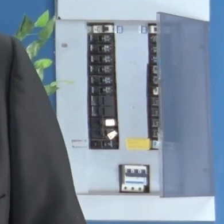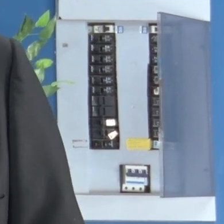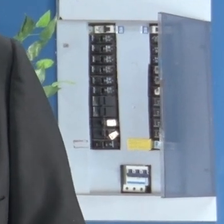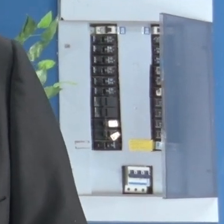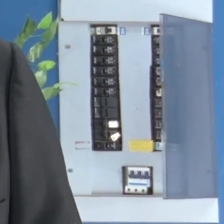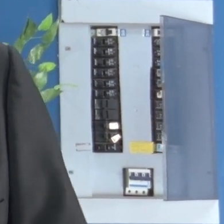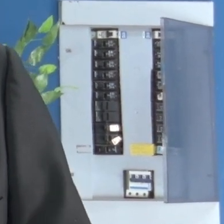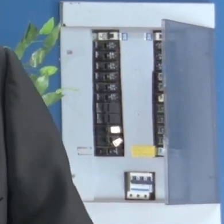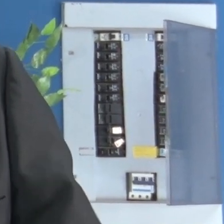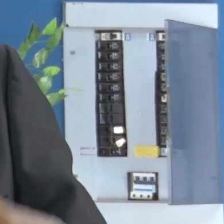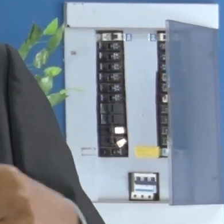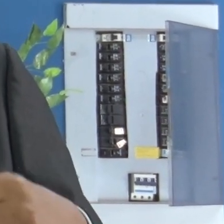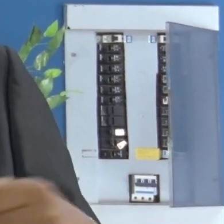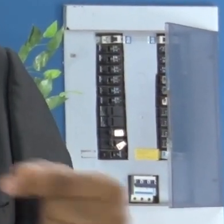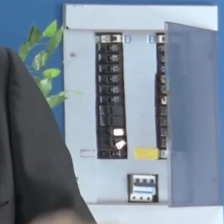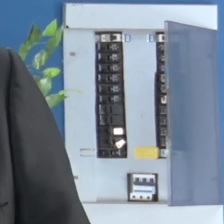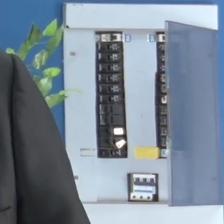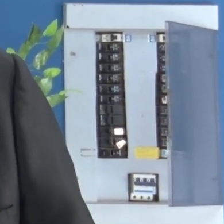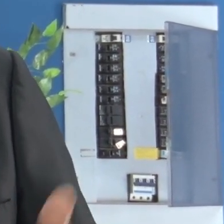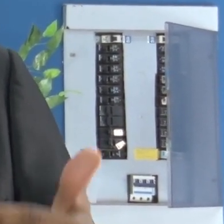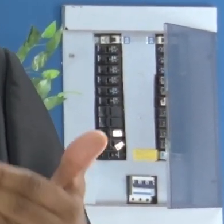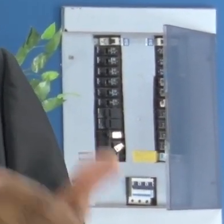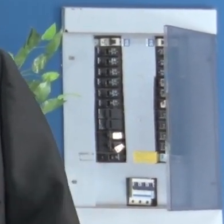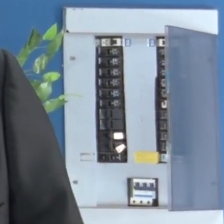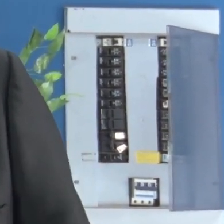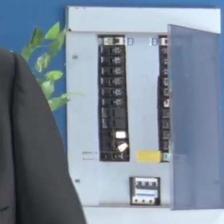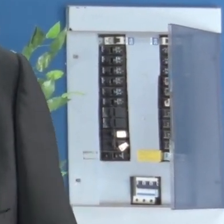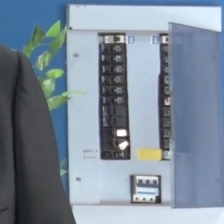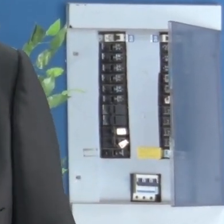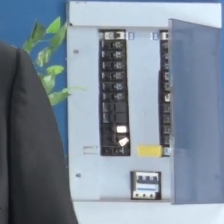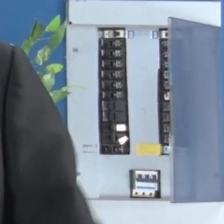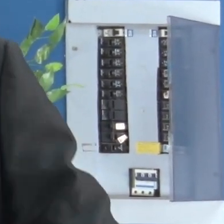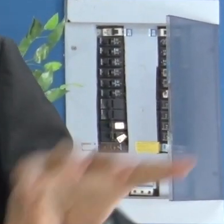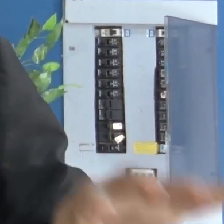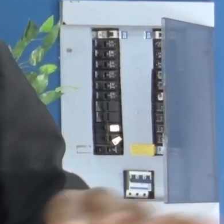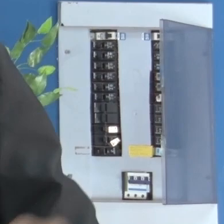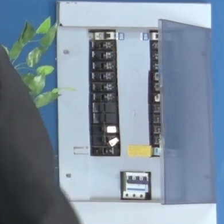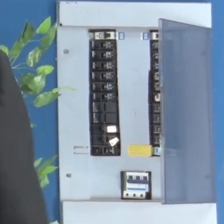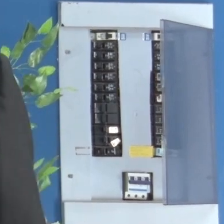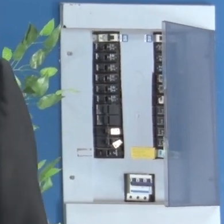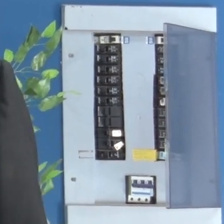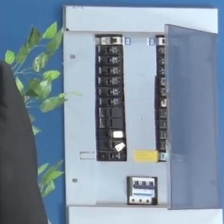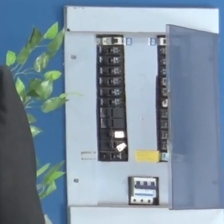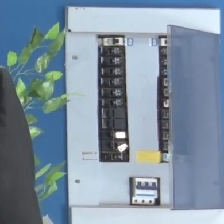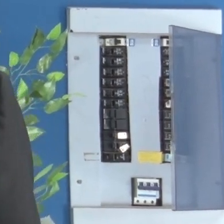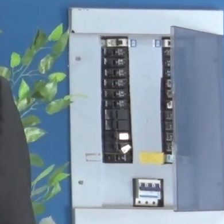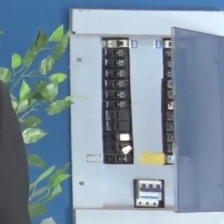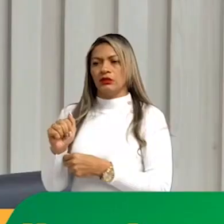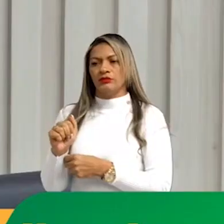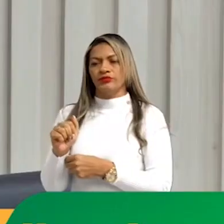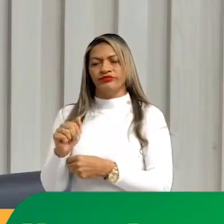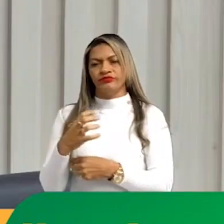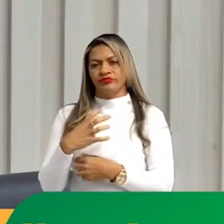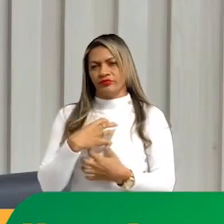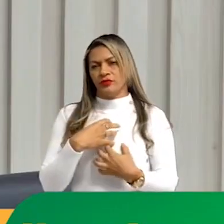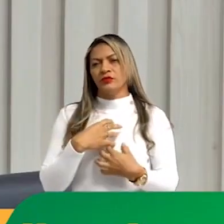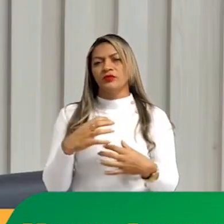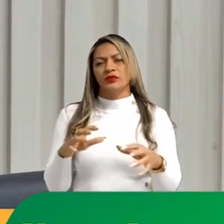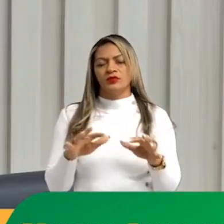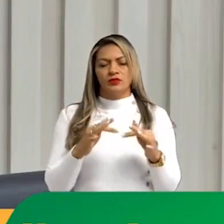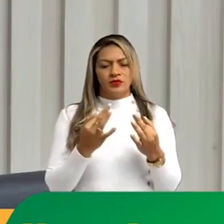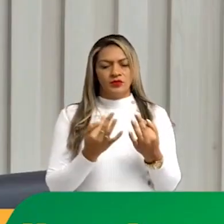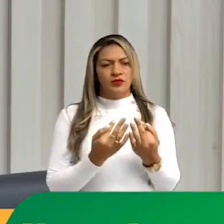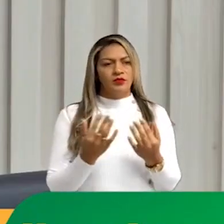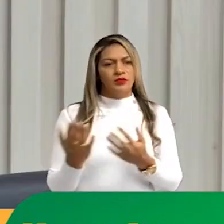também na Câmara, toda semana, pelos moradores ali daquela região do bairro de Nazaré também. O vereador